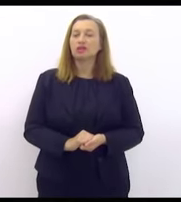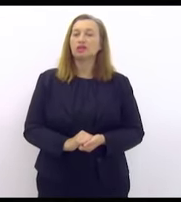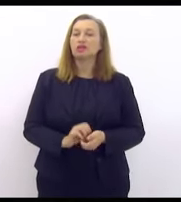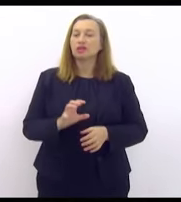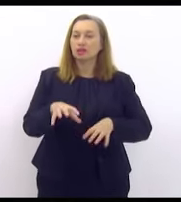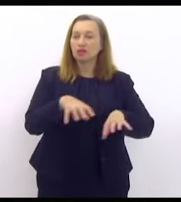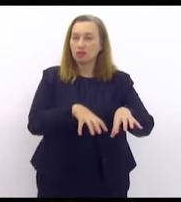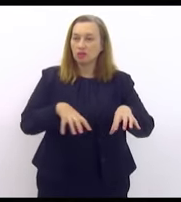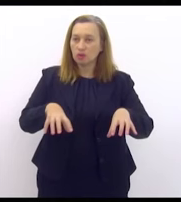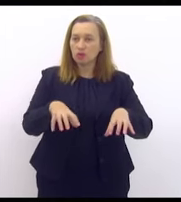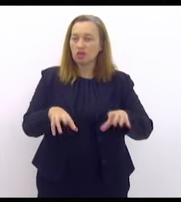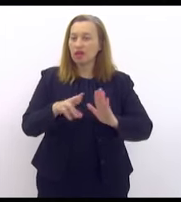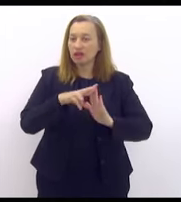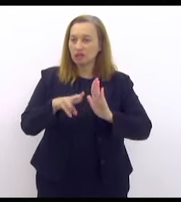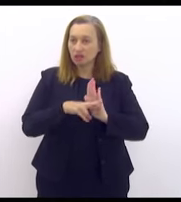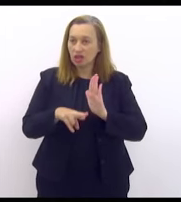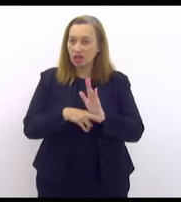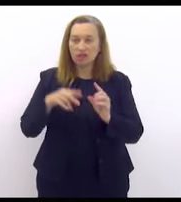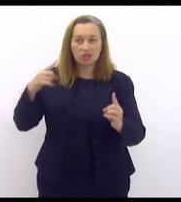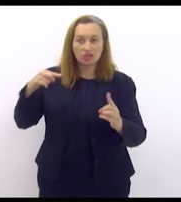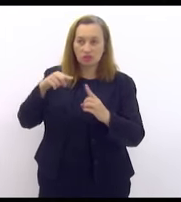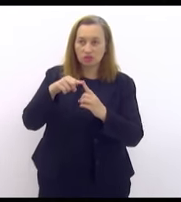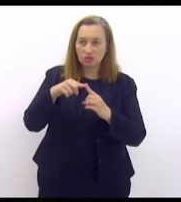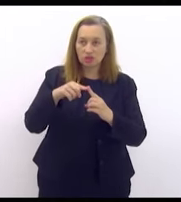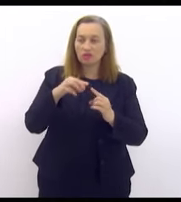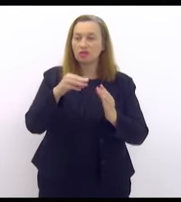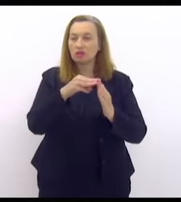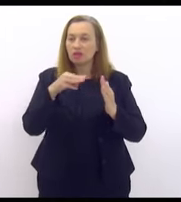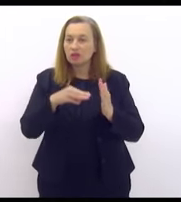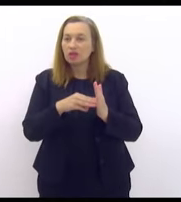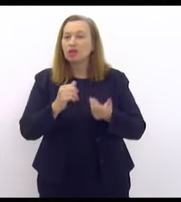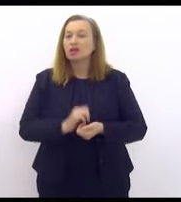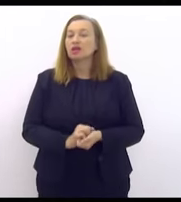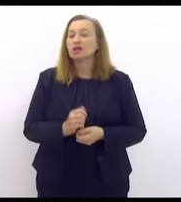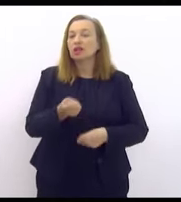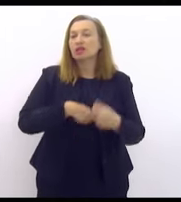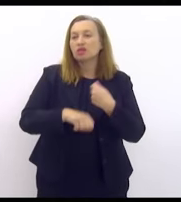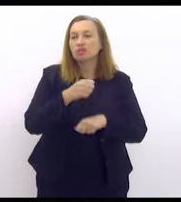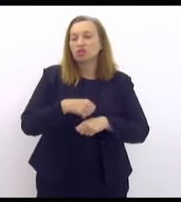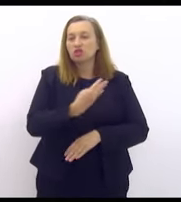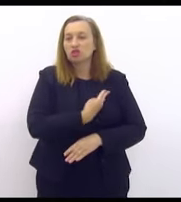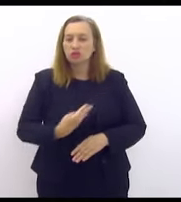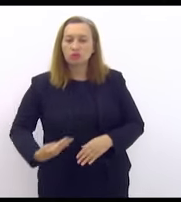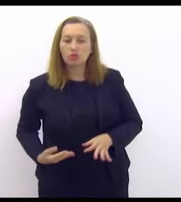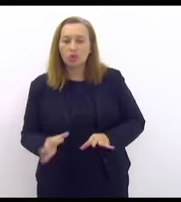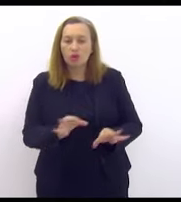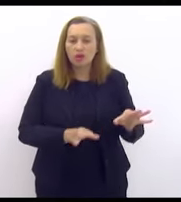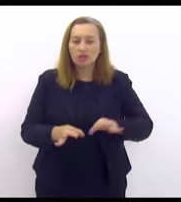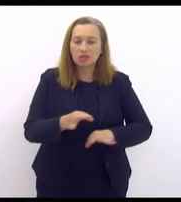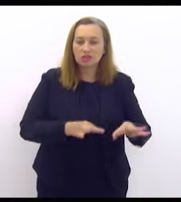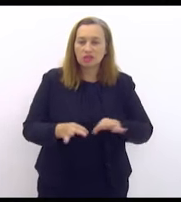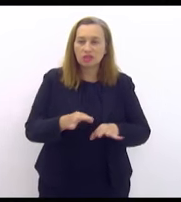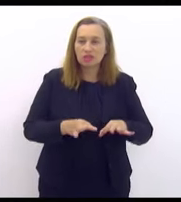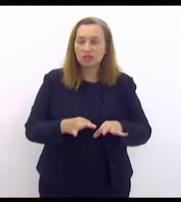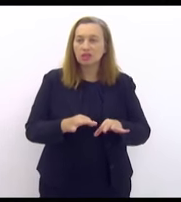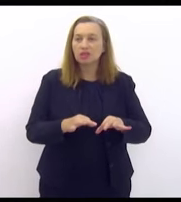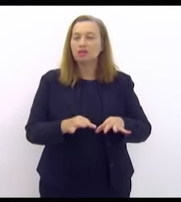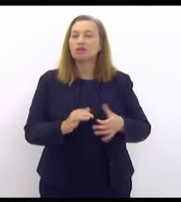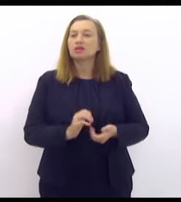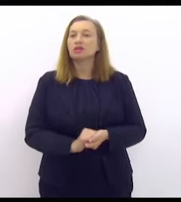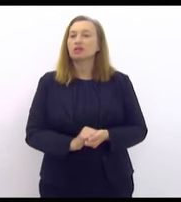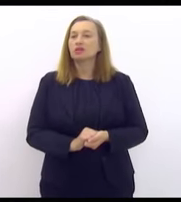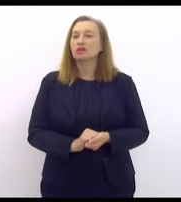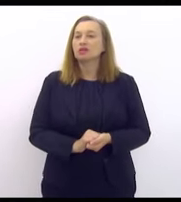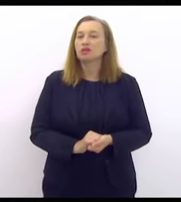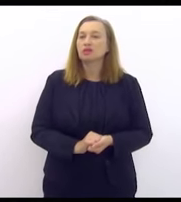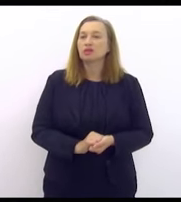regionalizada as diretrizes, objetivos e metas da administração pública, organizar em programas, estrutura e ações que resultem em